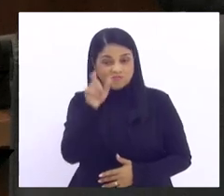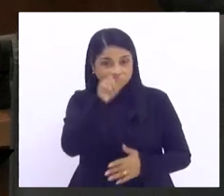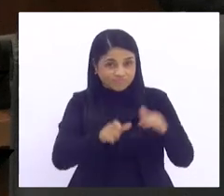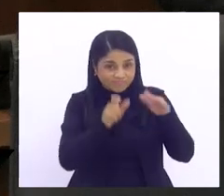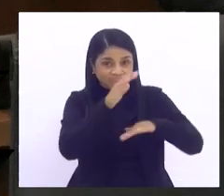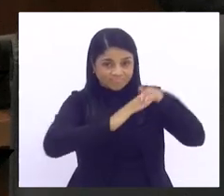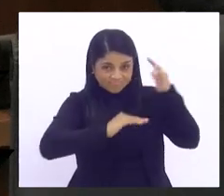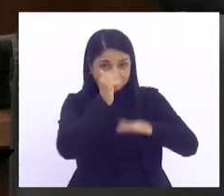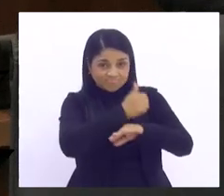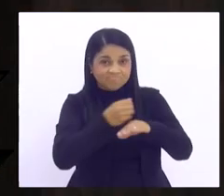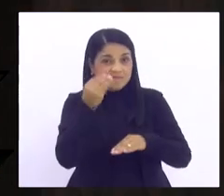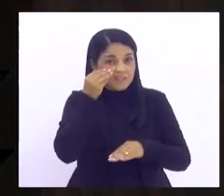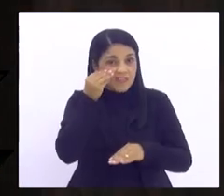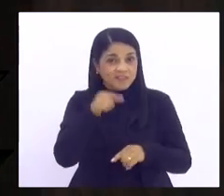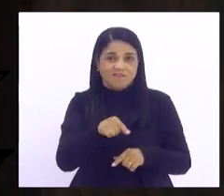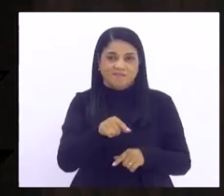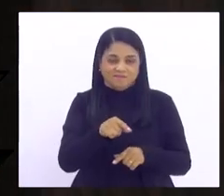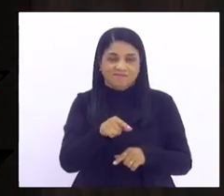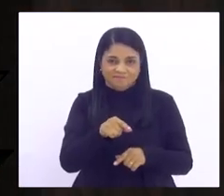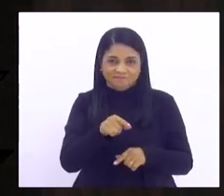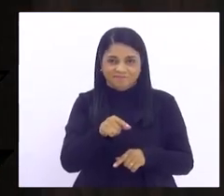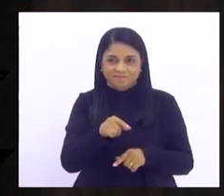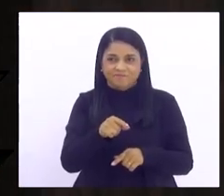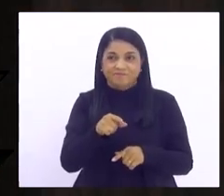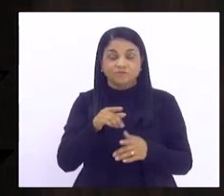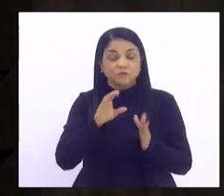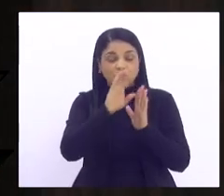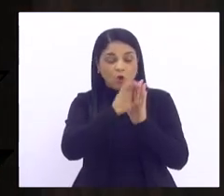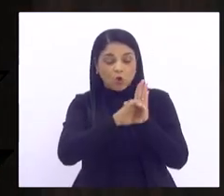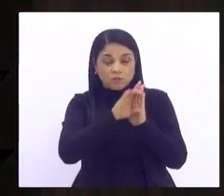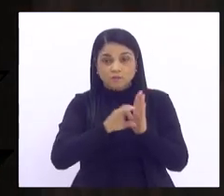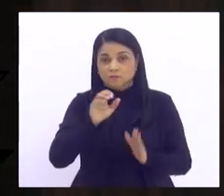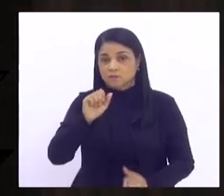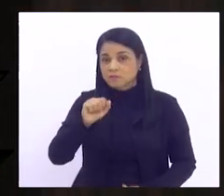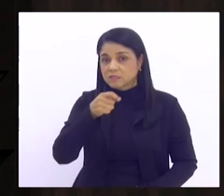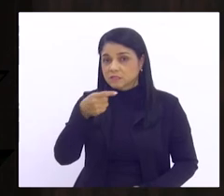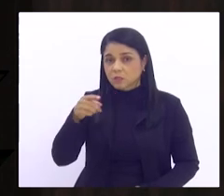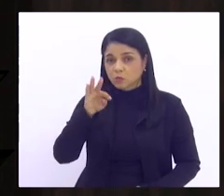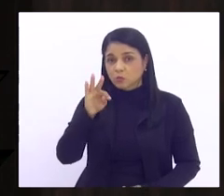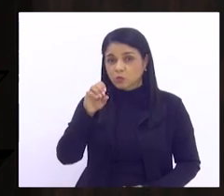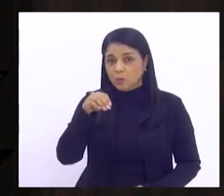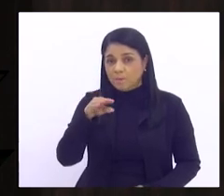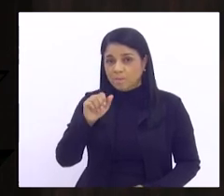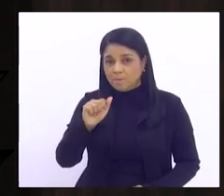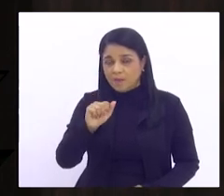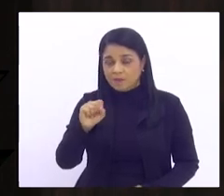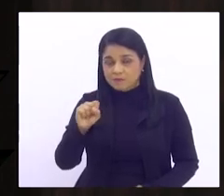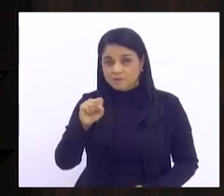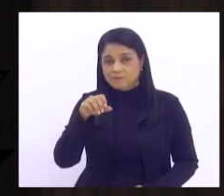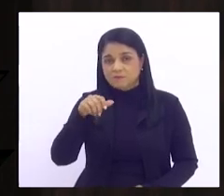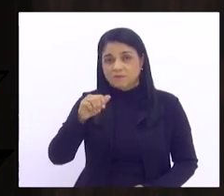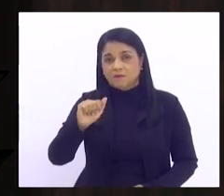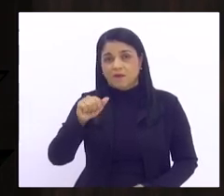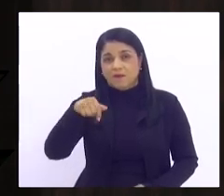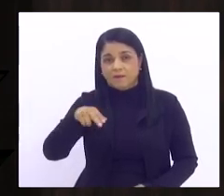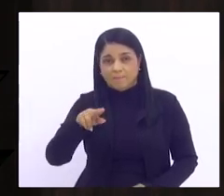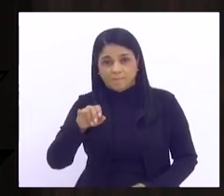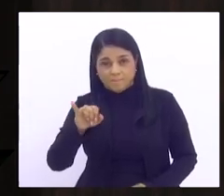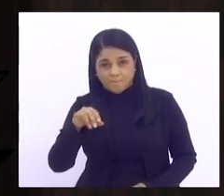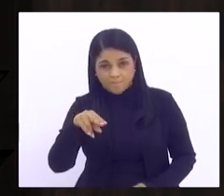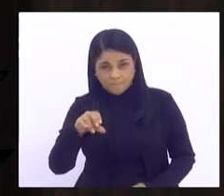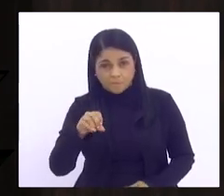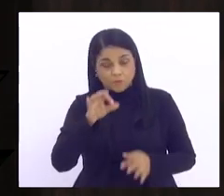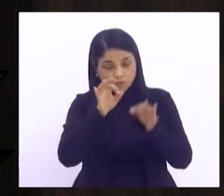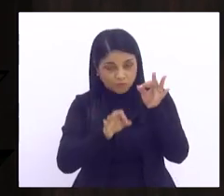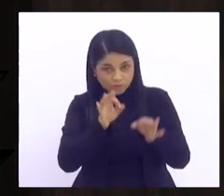usar agora um conceito que, na verdade, é um conceito de São Tomás de Aquino, do que é justiça, mas também empregado também no